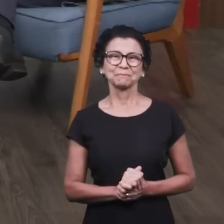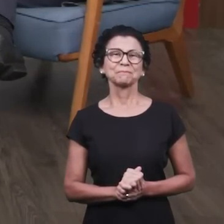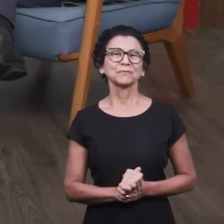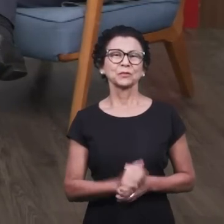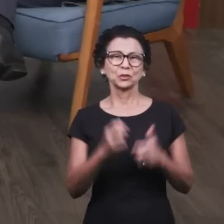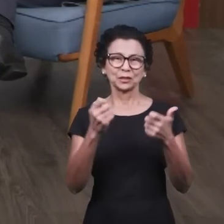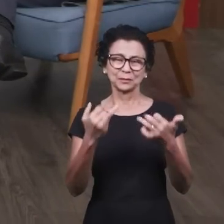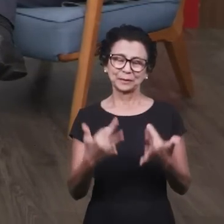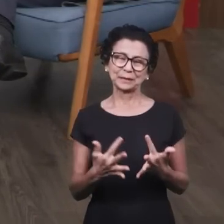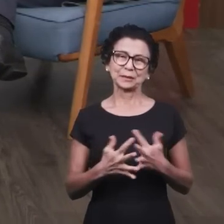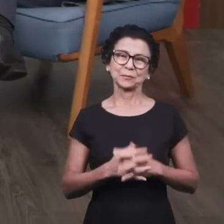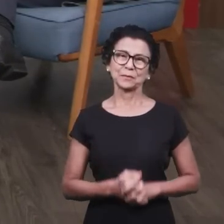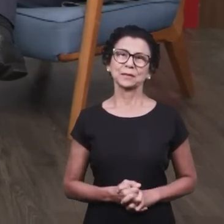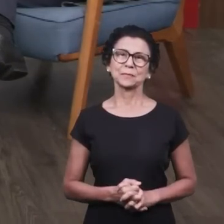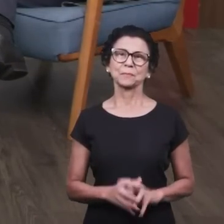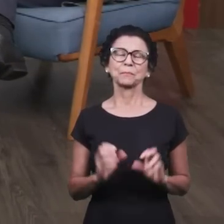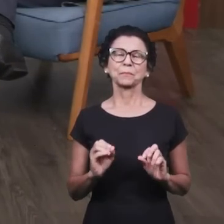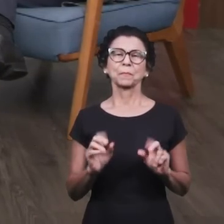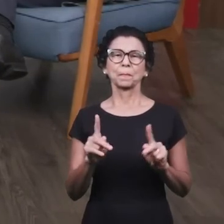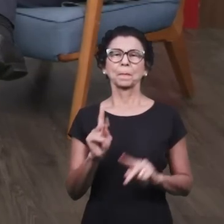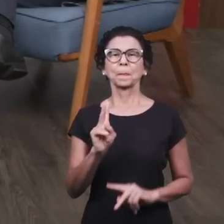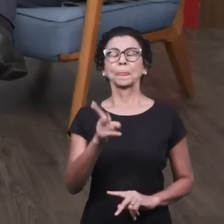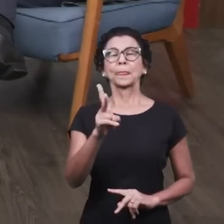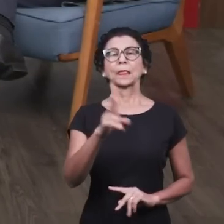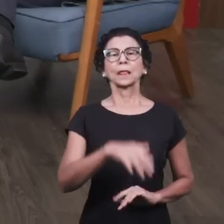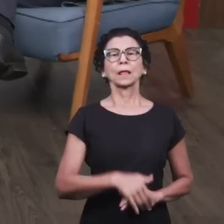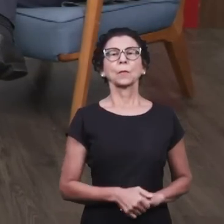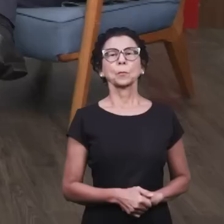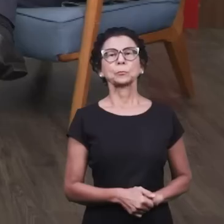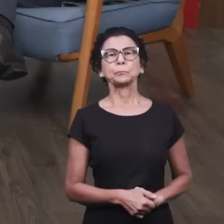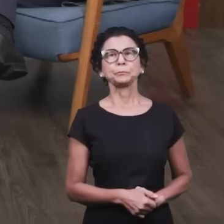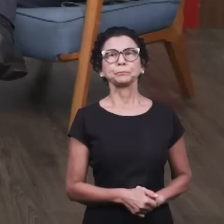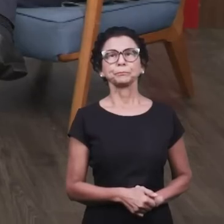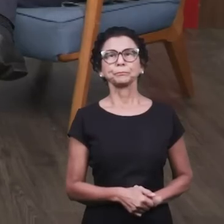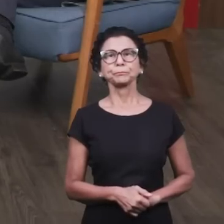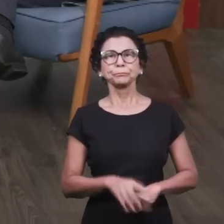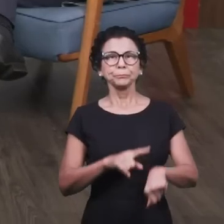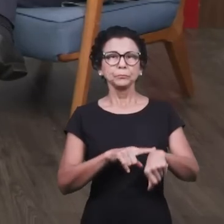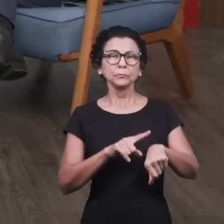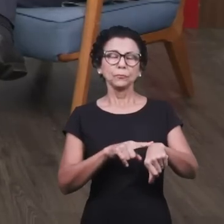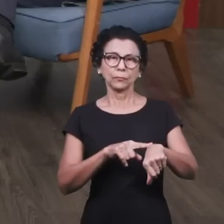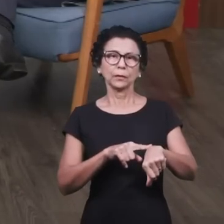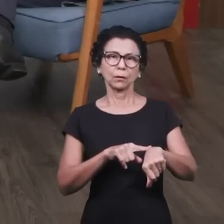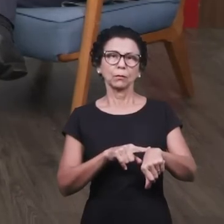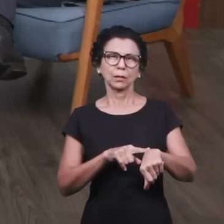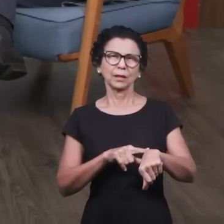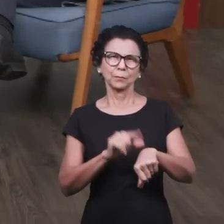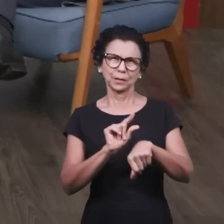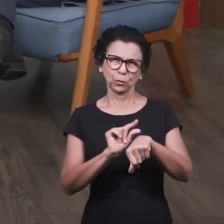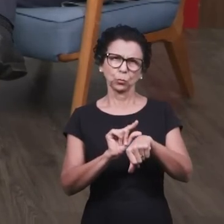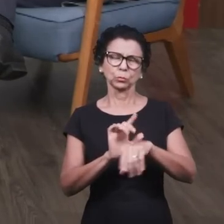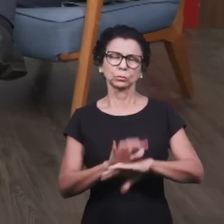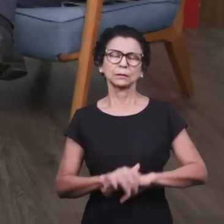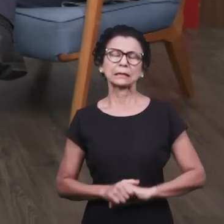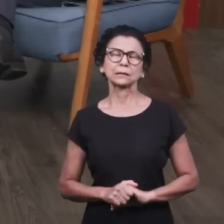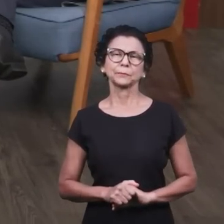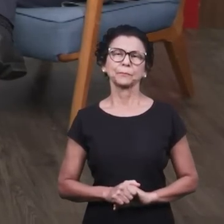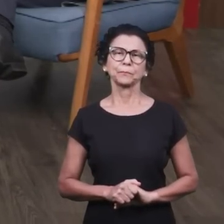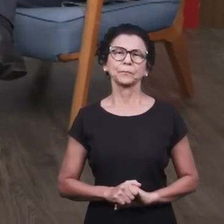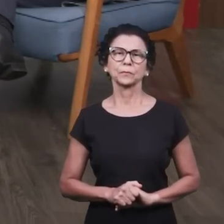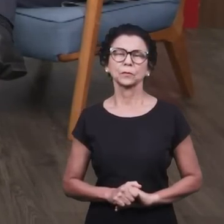É a salvação. Isso é maravilhoso. Muito bem, vamos lá. Eu vou fazer o seguinte, por causa do nosso tempo, eu vou ler aqui